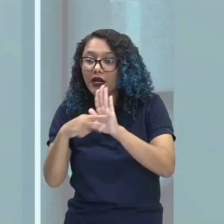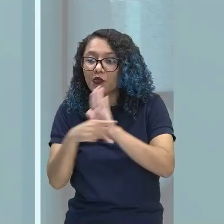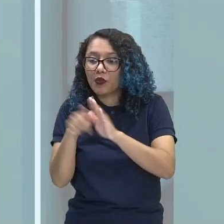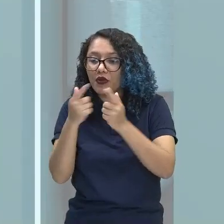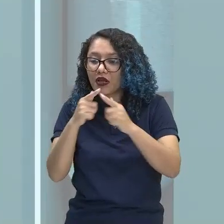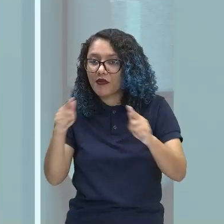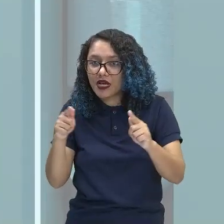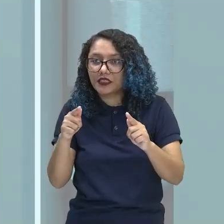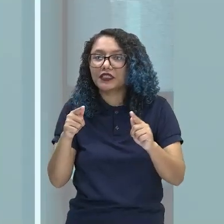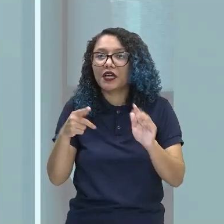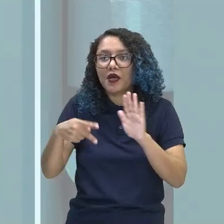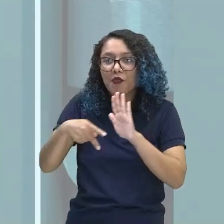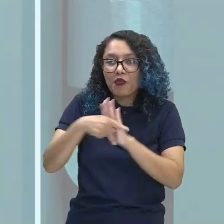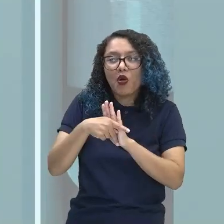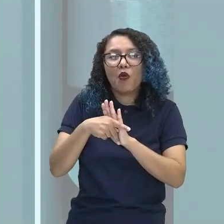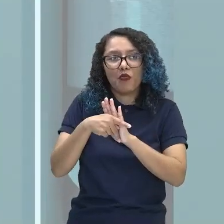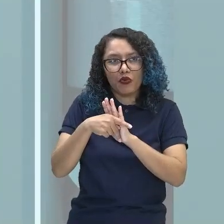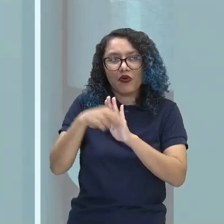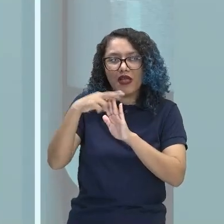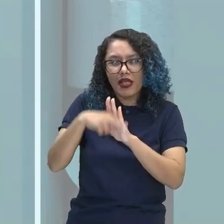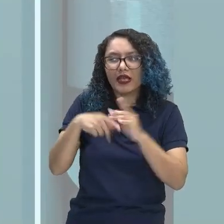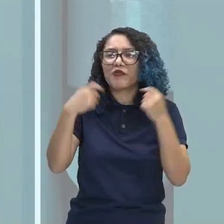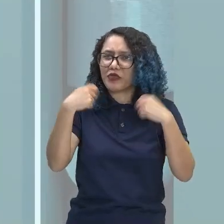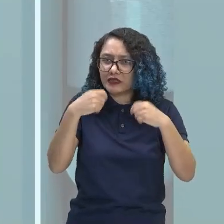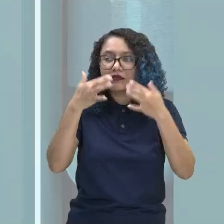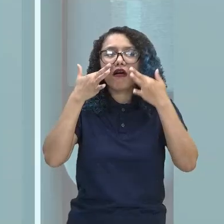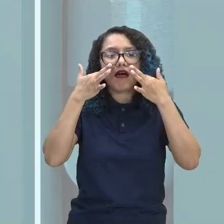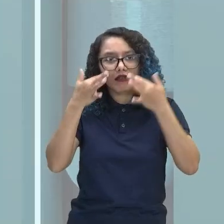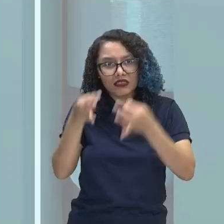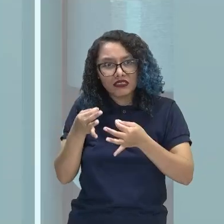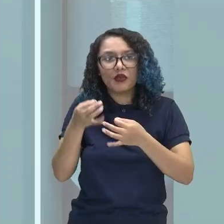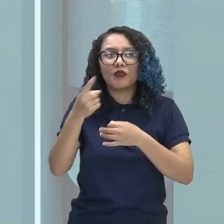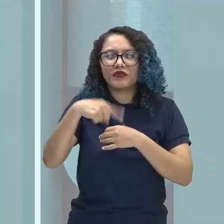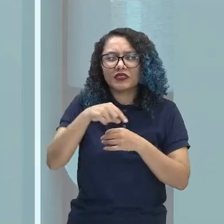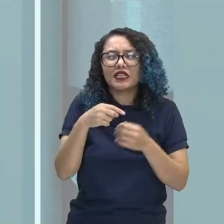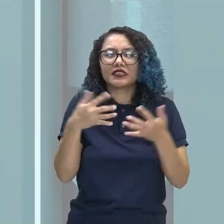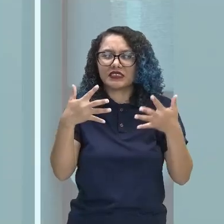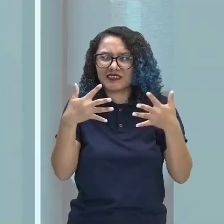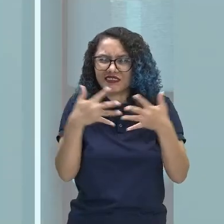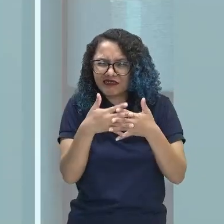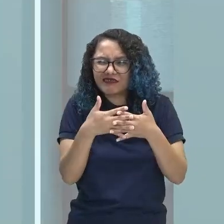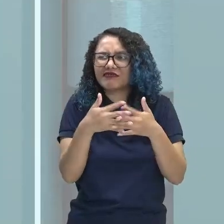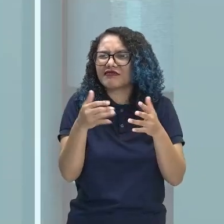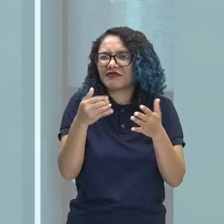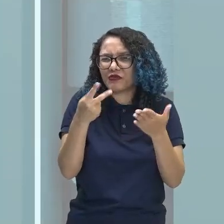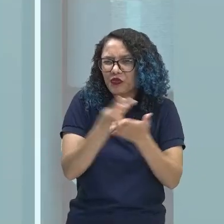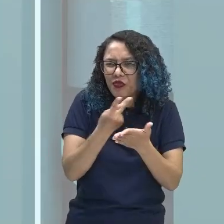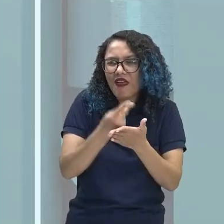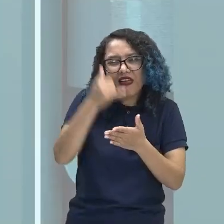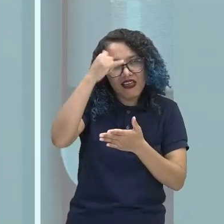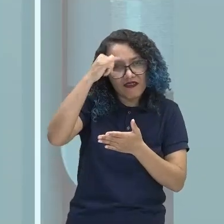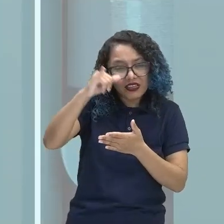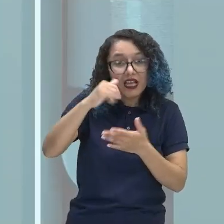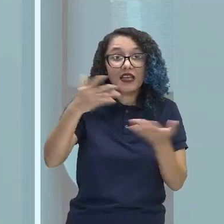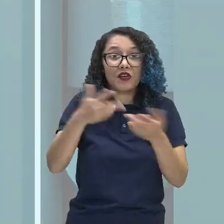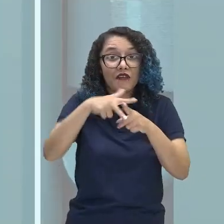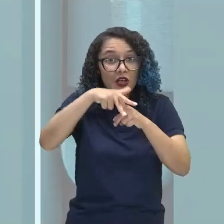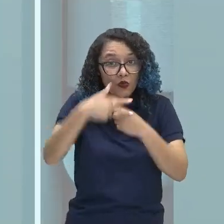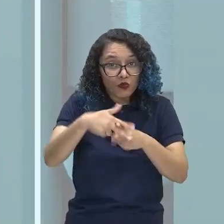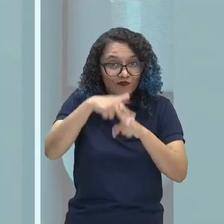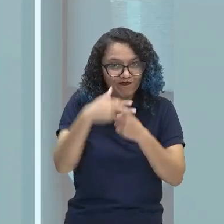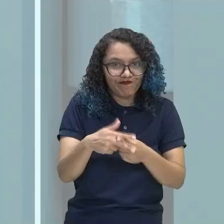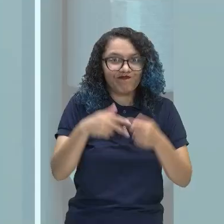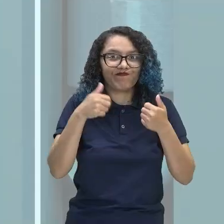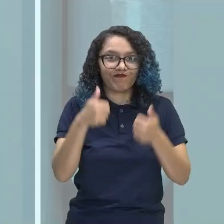são específicos, que merecem a nossa atenção, para que vocês não cometam também, certo? E vamos corrigir em sequência, já que